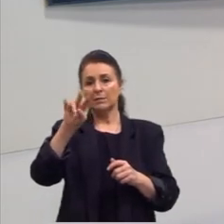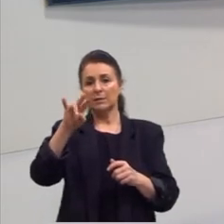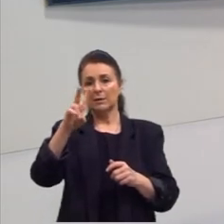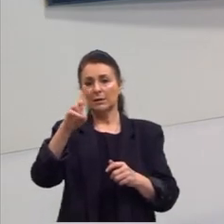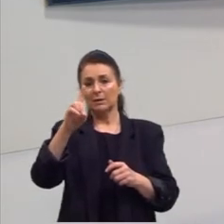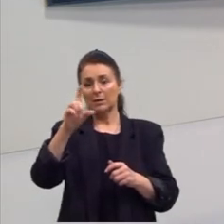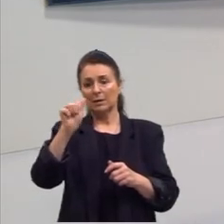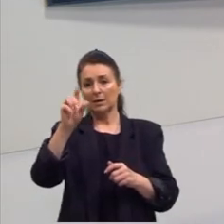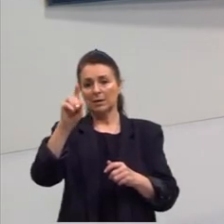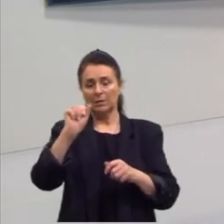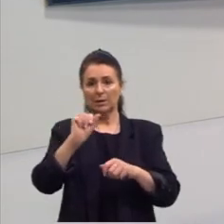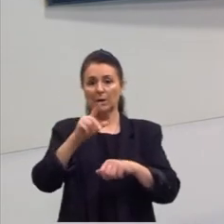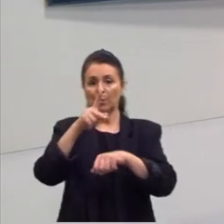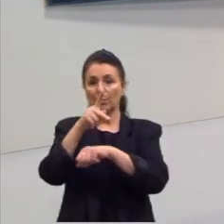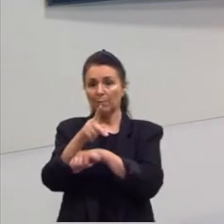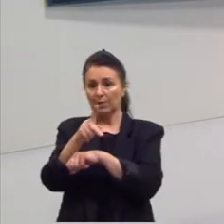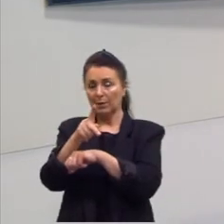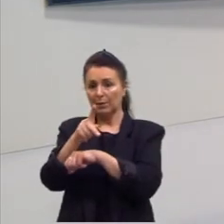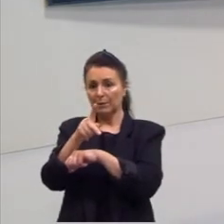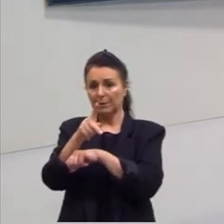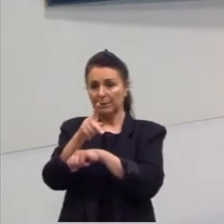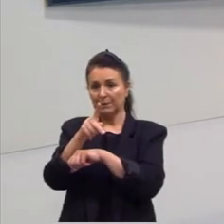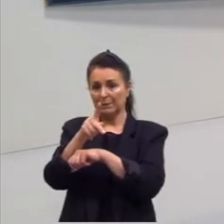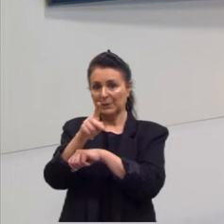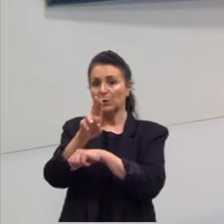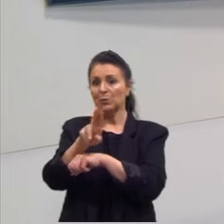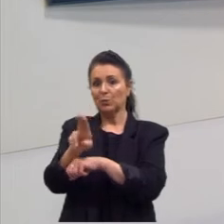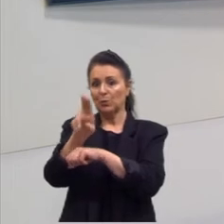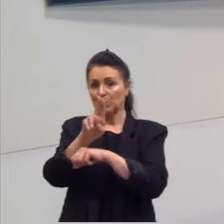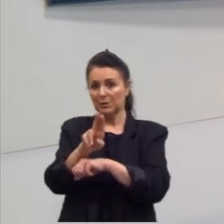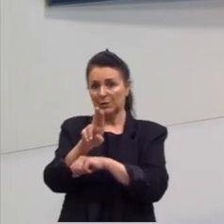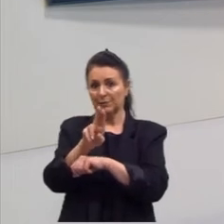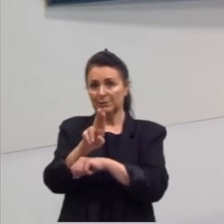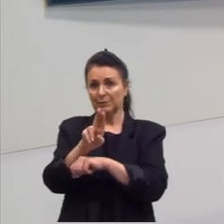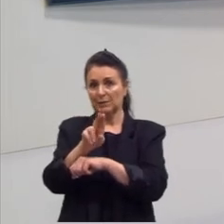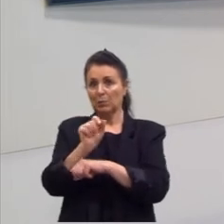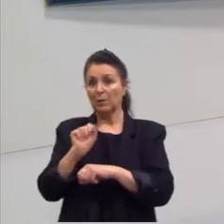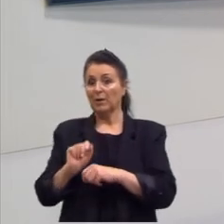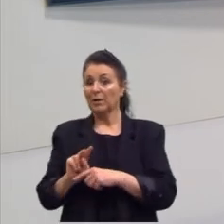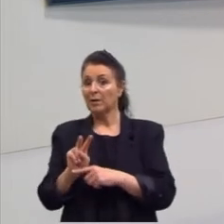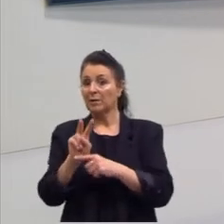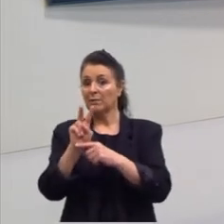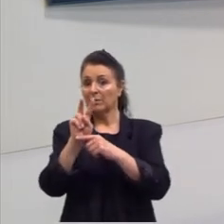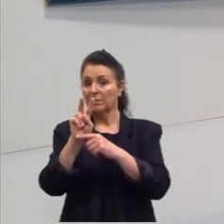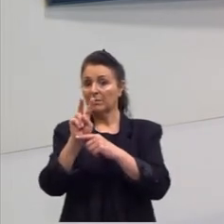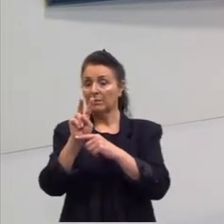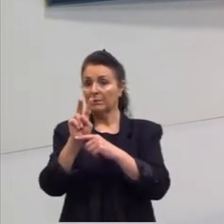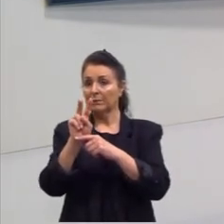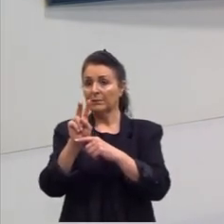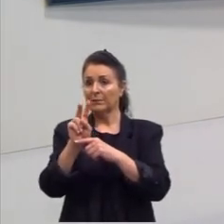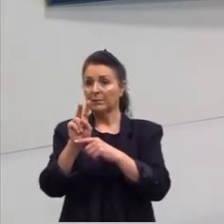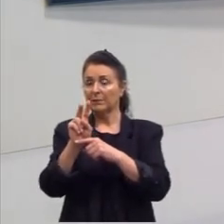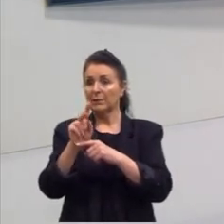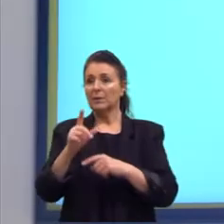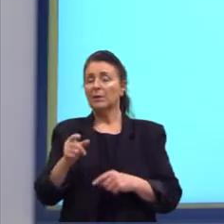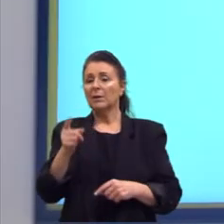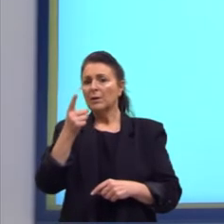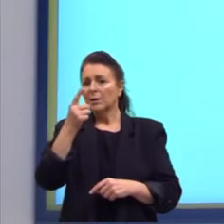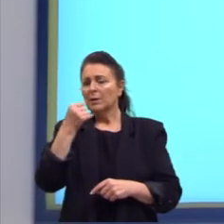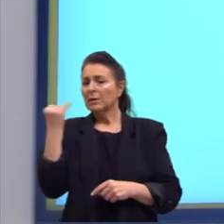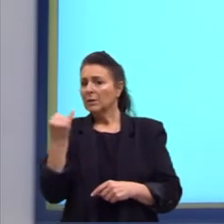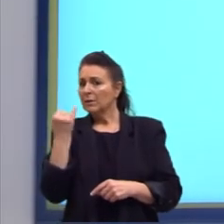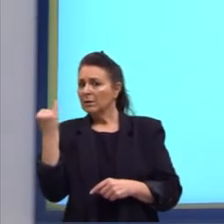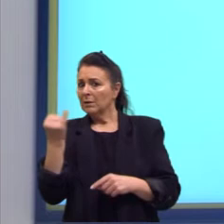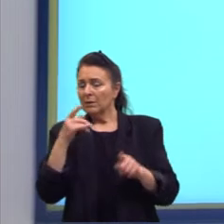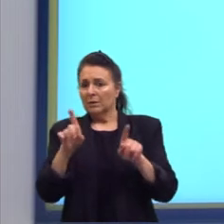é o pesinho né o rodo cobre é este valor aqui tá e uma coisa